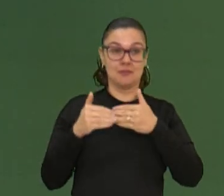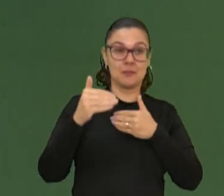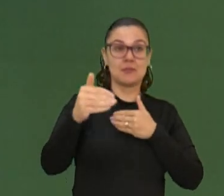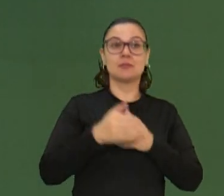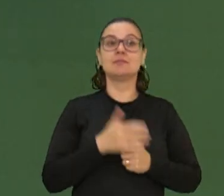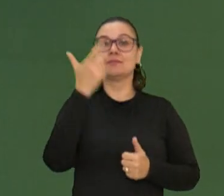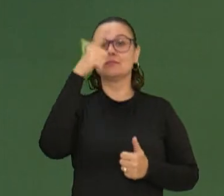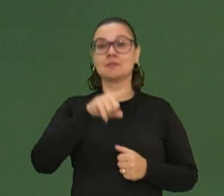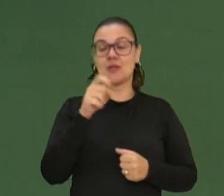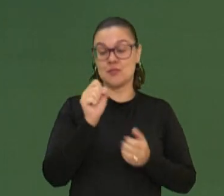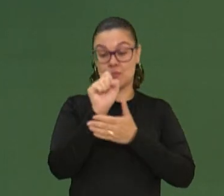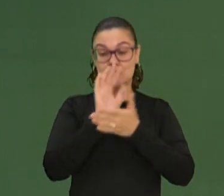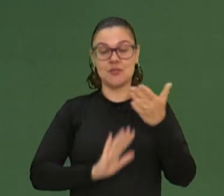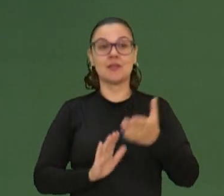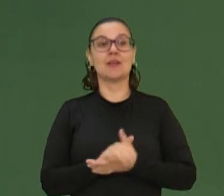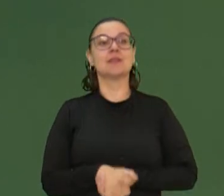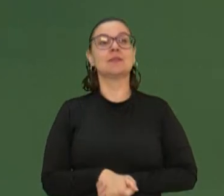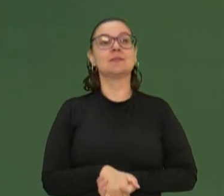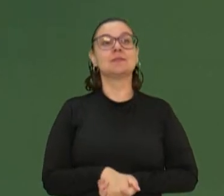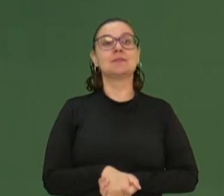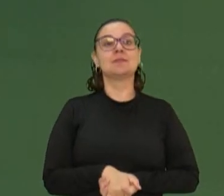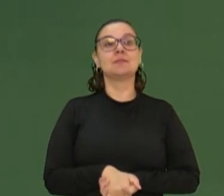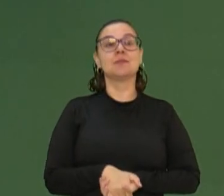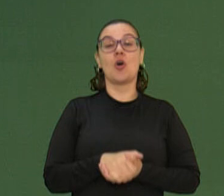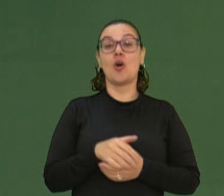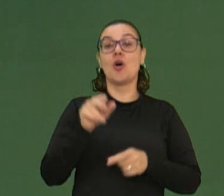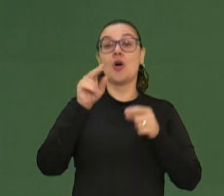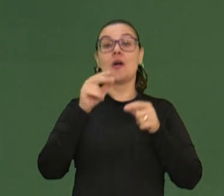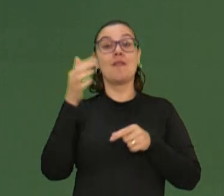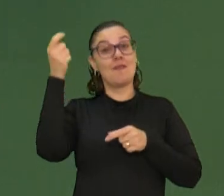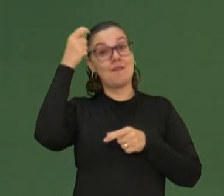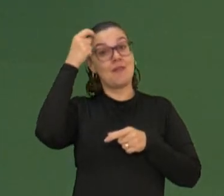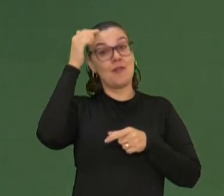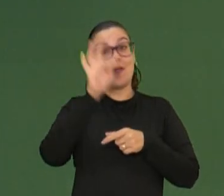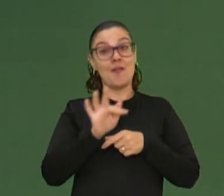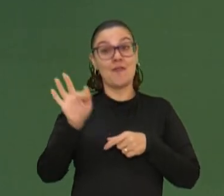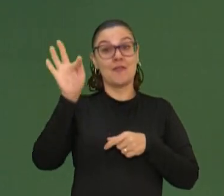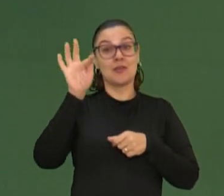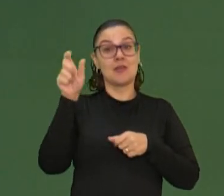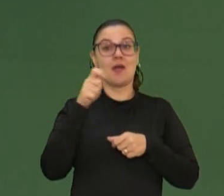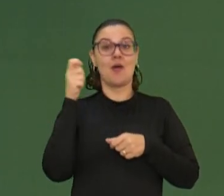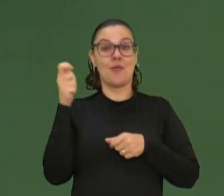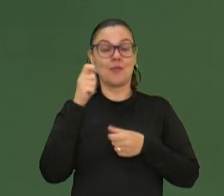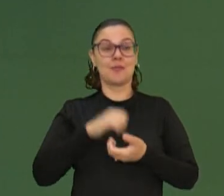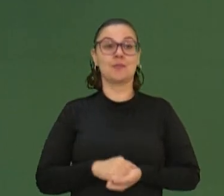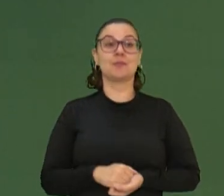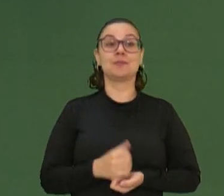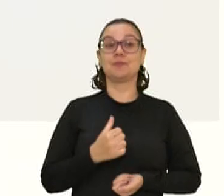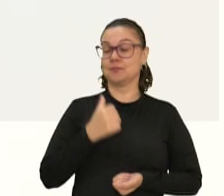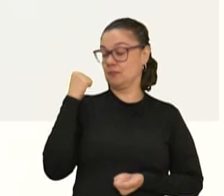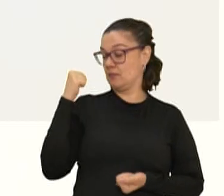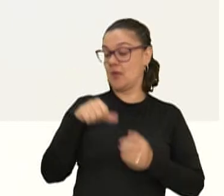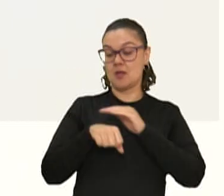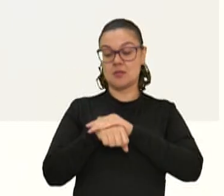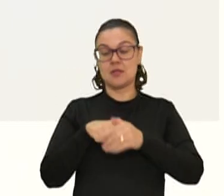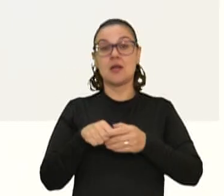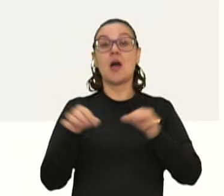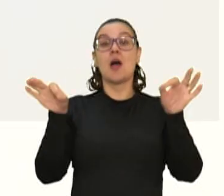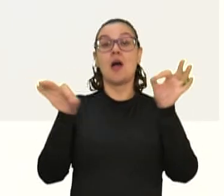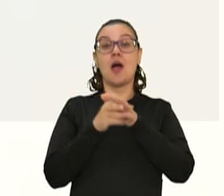Seguindo, gente. Exercíciozinho para vocês. Federal do Rio Grande do Sul. tecido adulto, responsável pelo crescimento